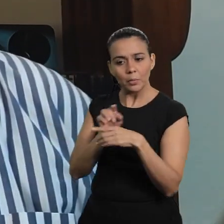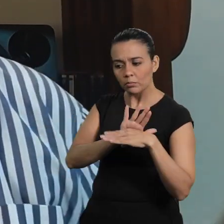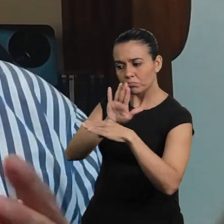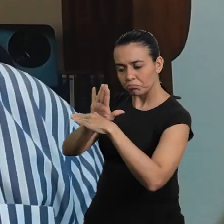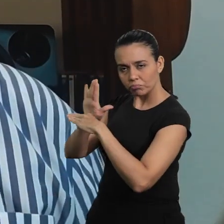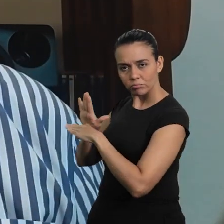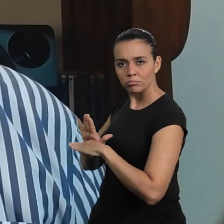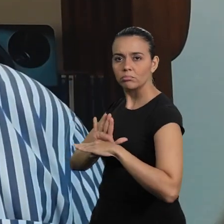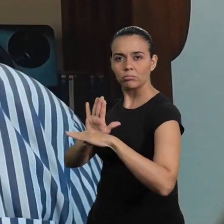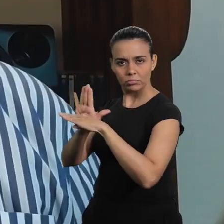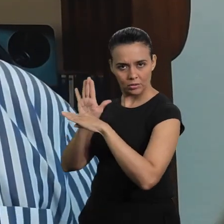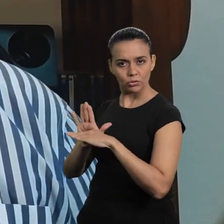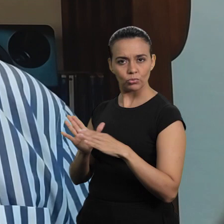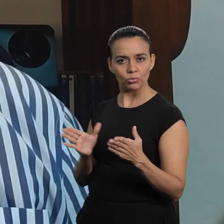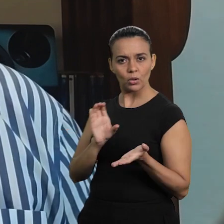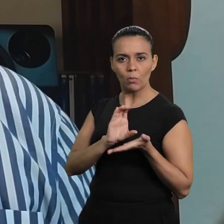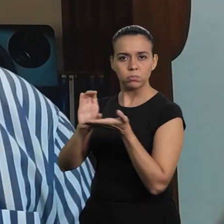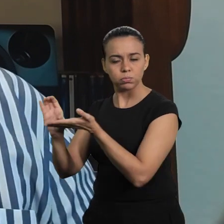essas organizações